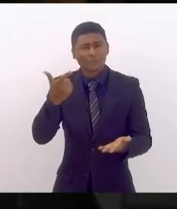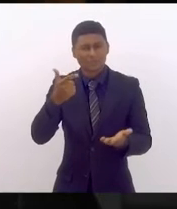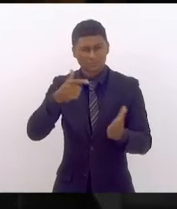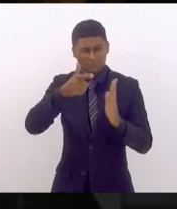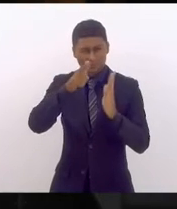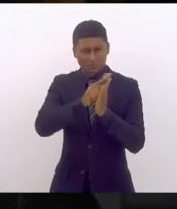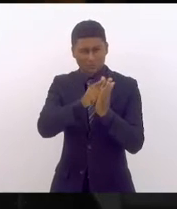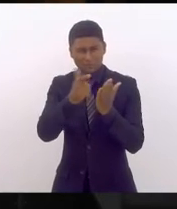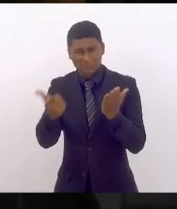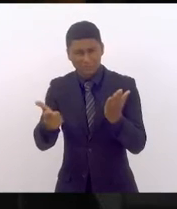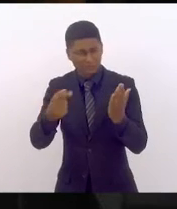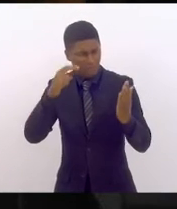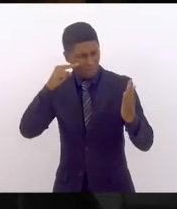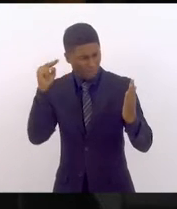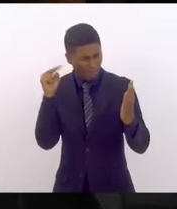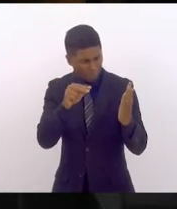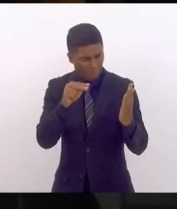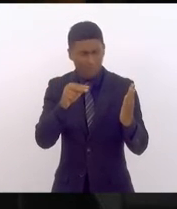fatos